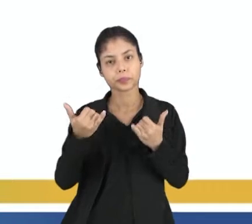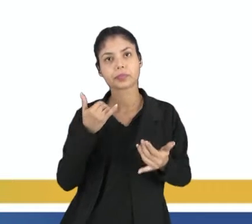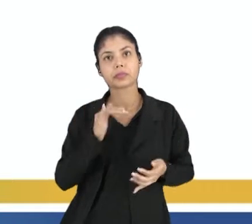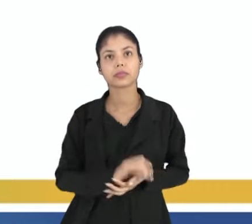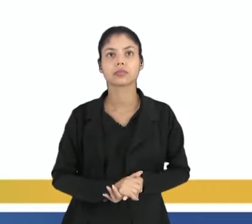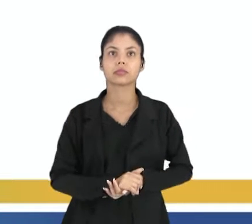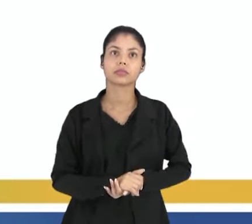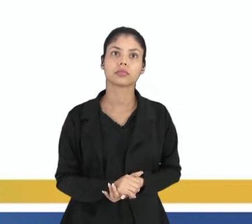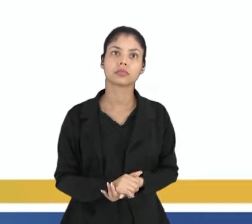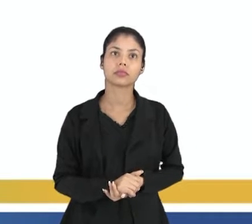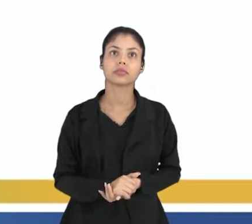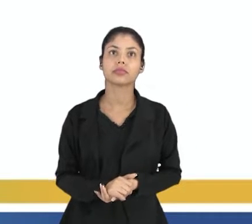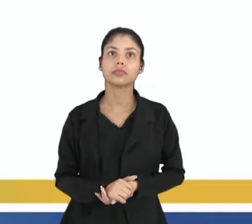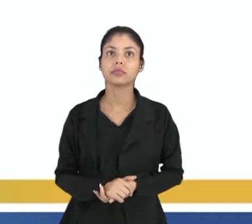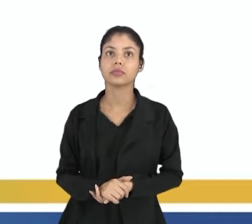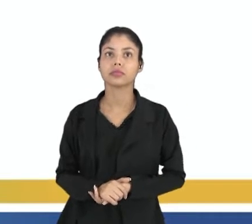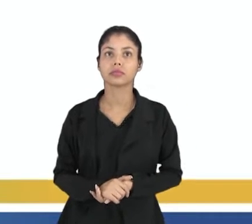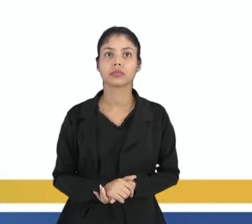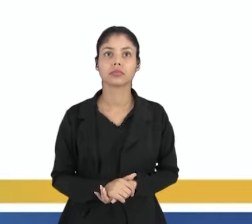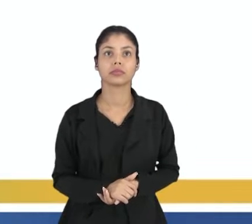informações necessárias.